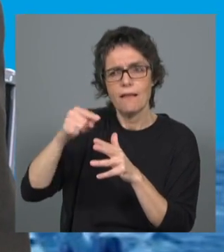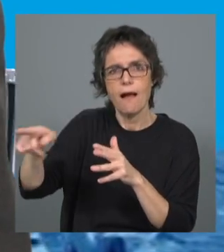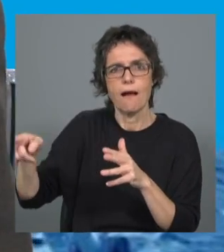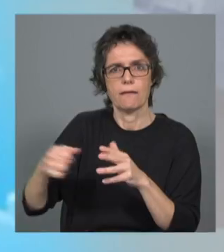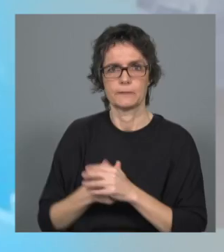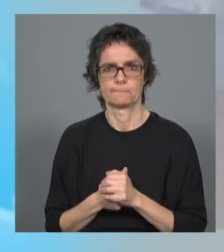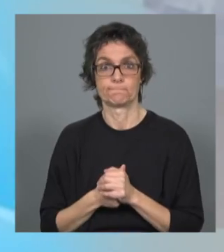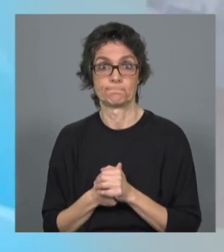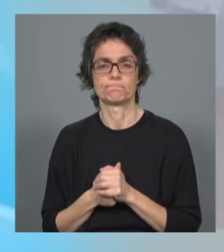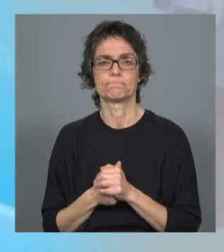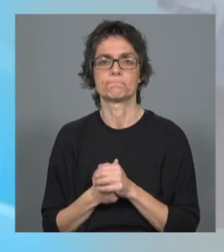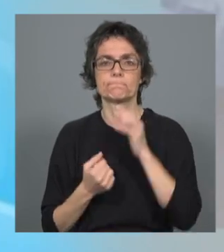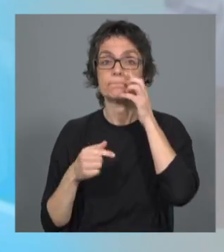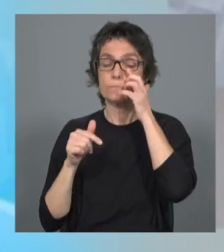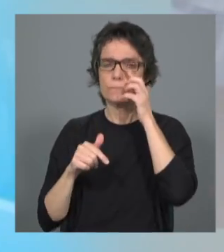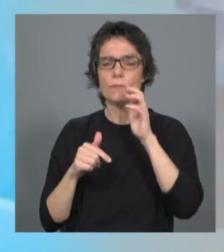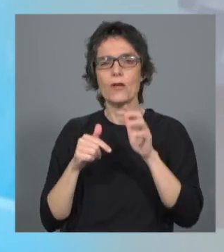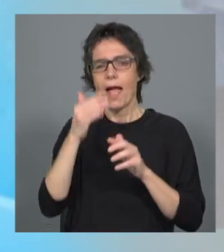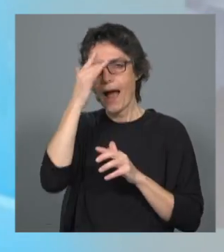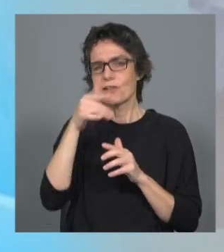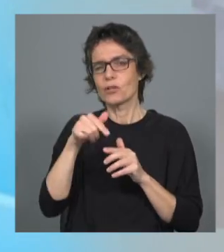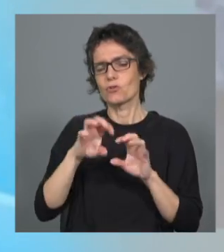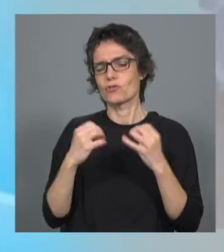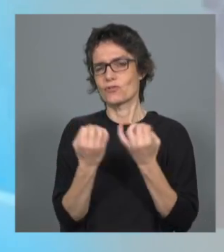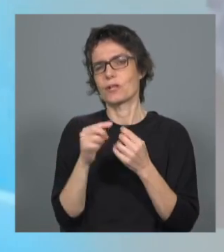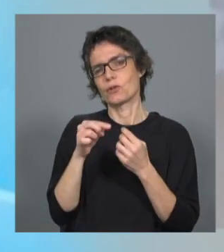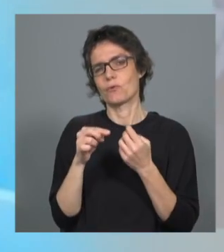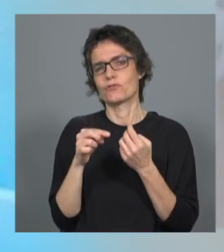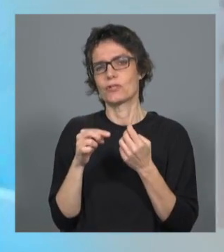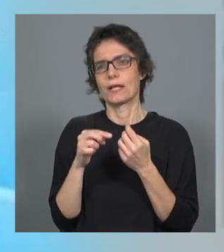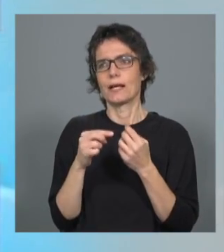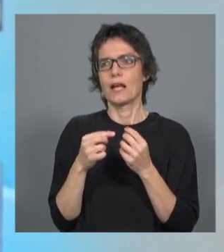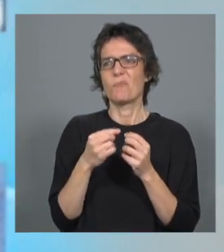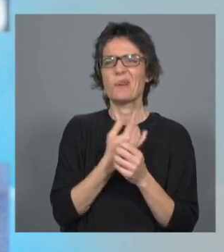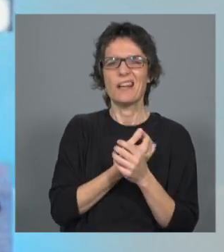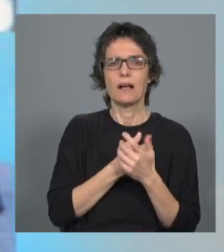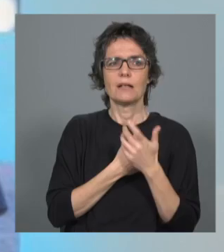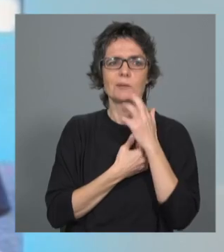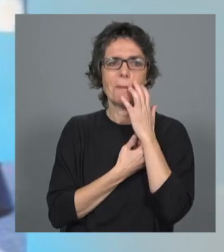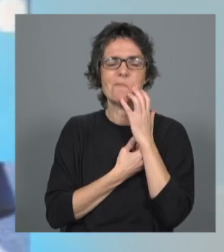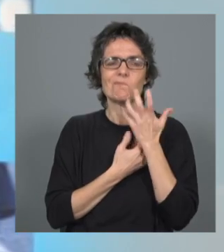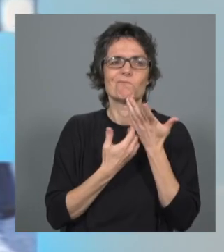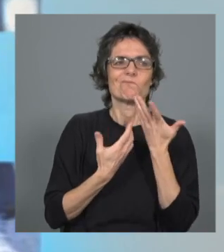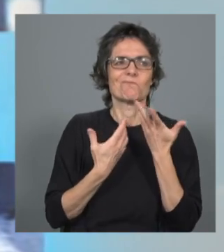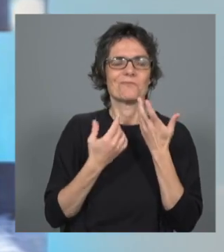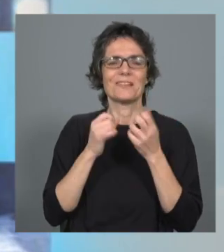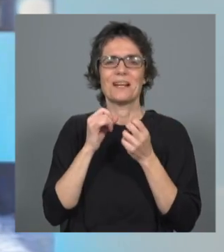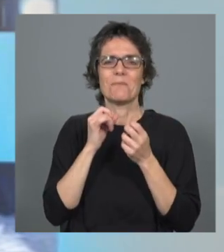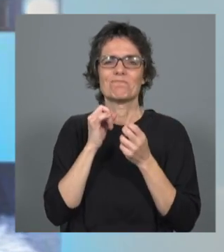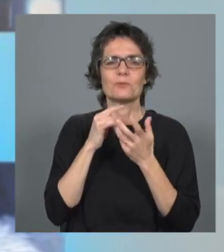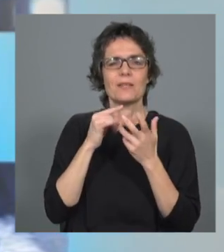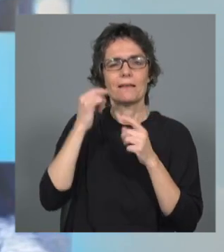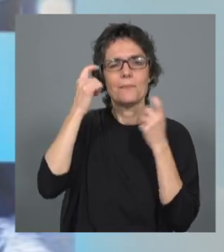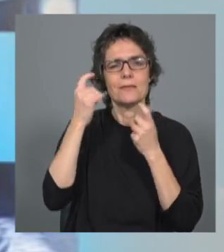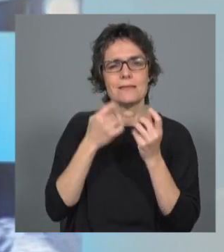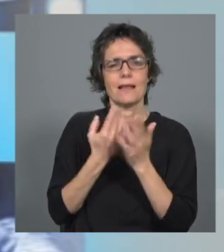Hoje há uma certa falta de treino no pensar. A sociedade apresenta tudo feito, não é? Ideias simples, prontas a consumir. Notam, pela